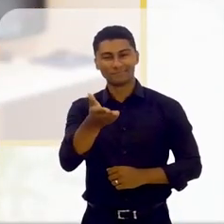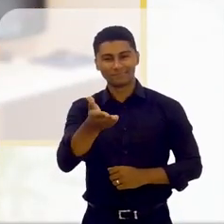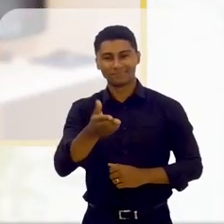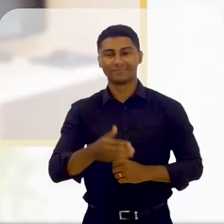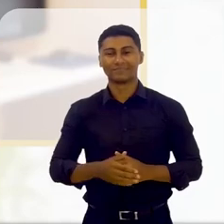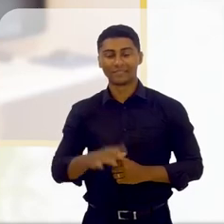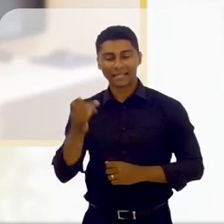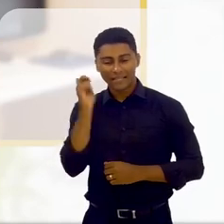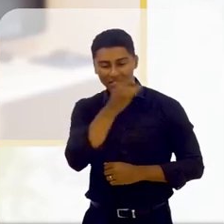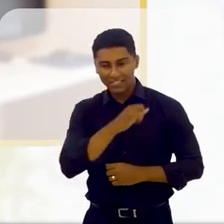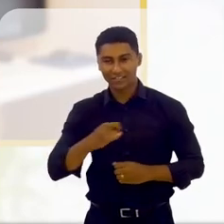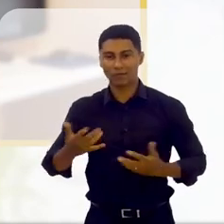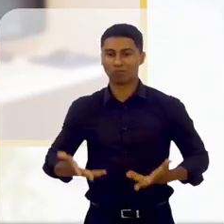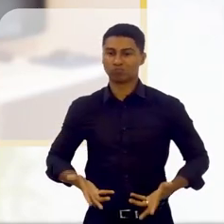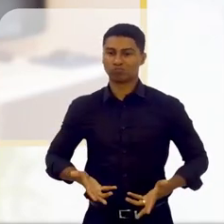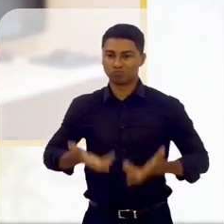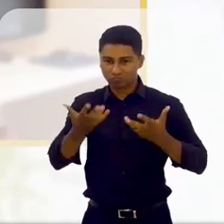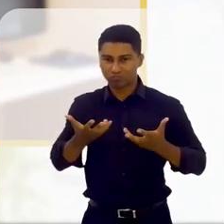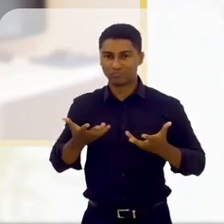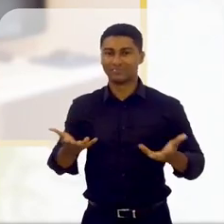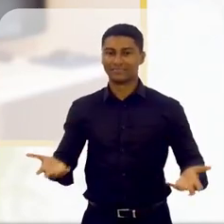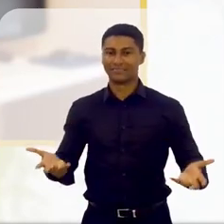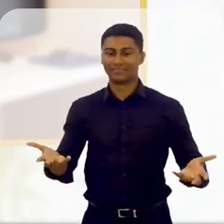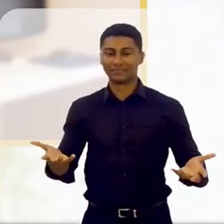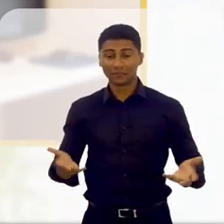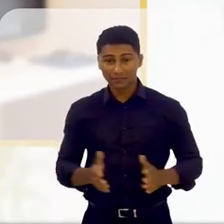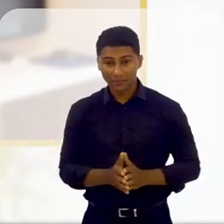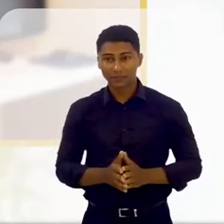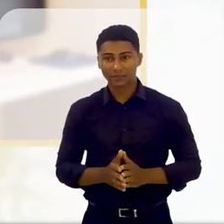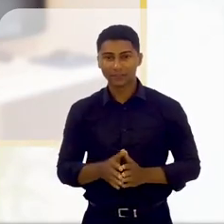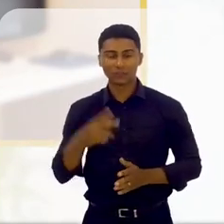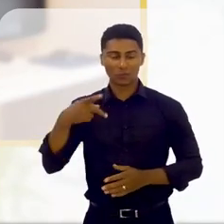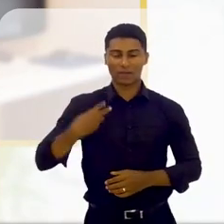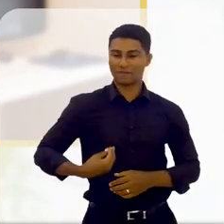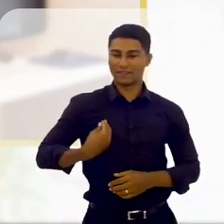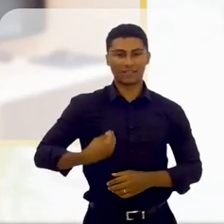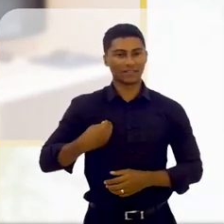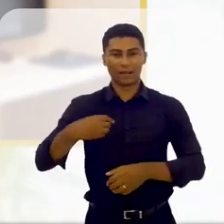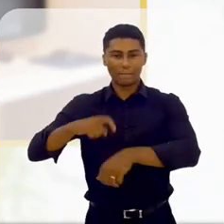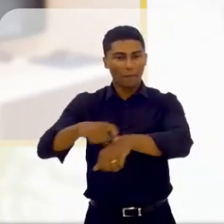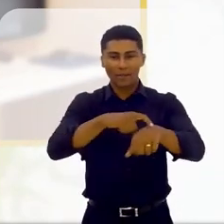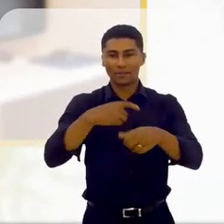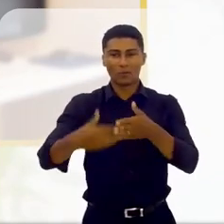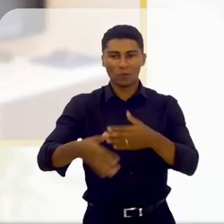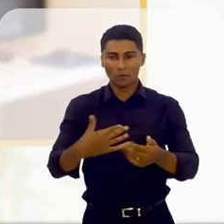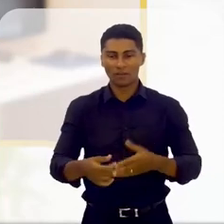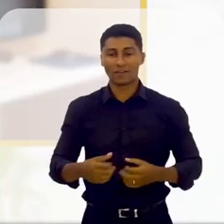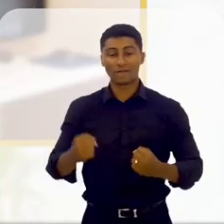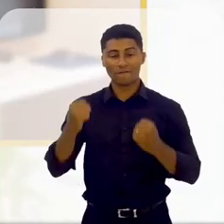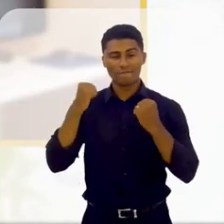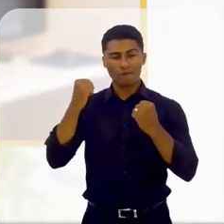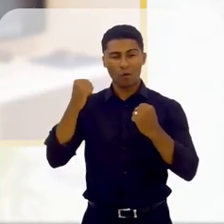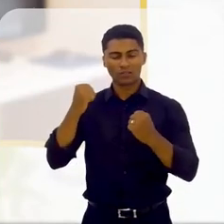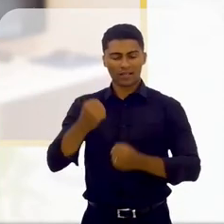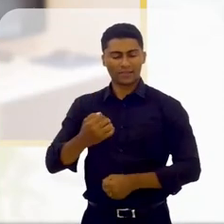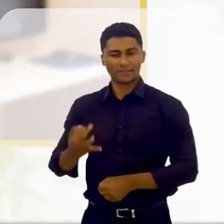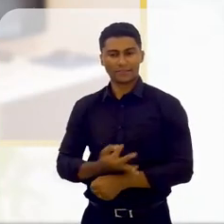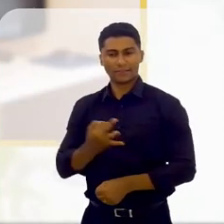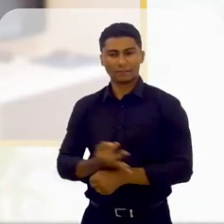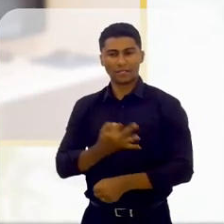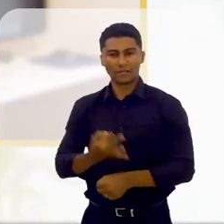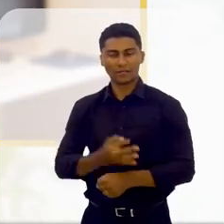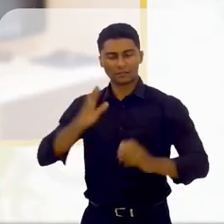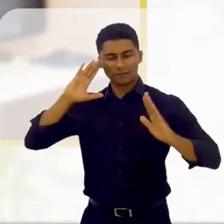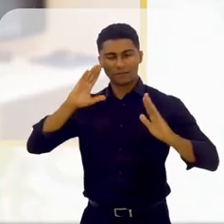cheiroso, com uma energia lá em cima. Em todos os momentos da sua vida. Força,